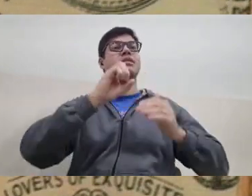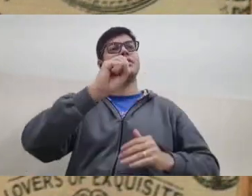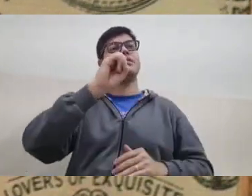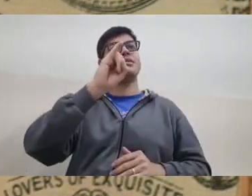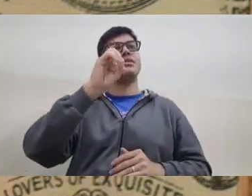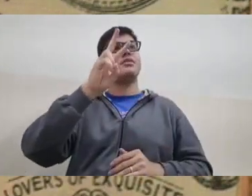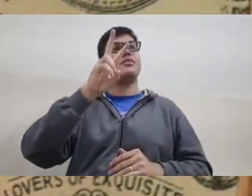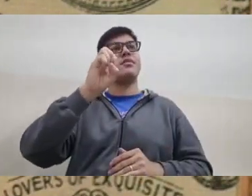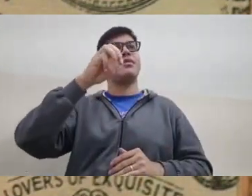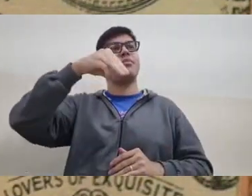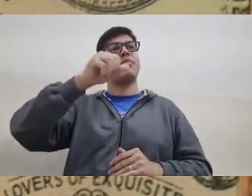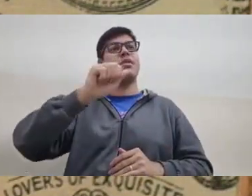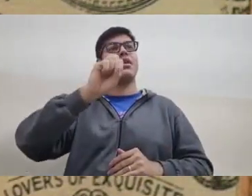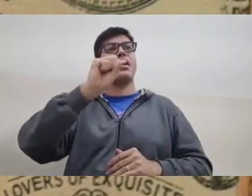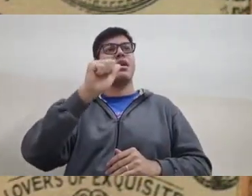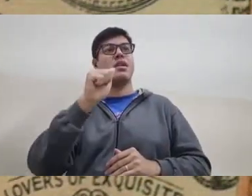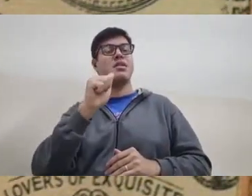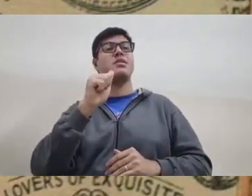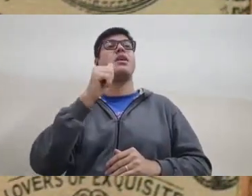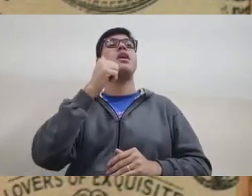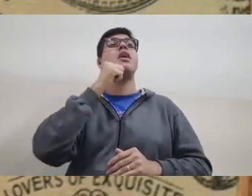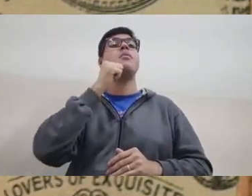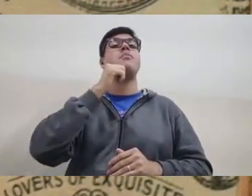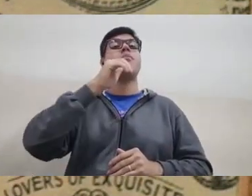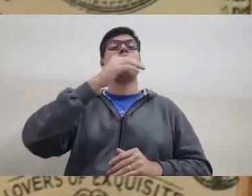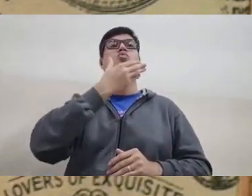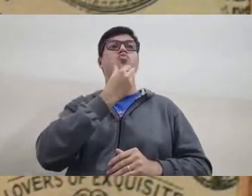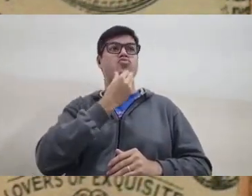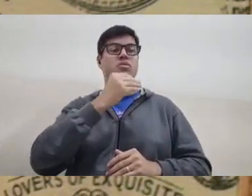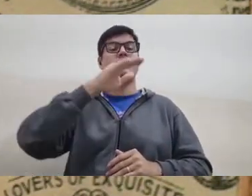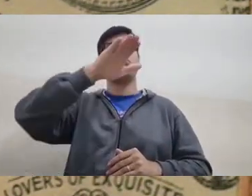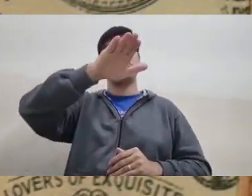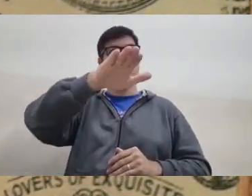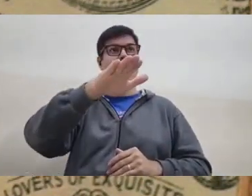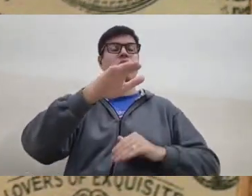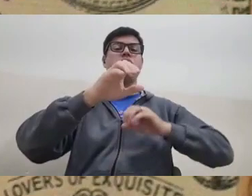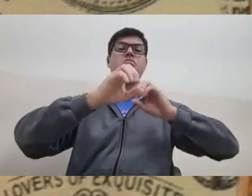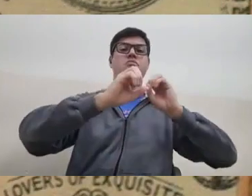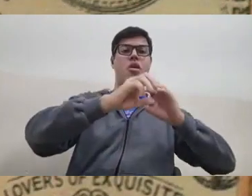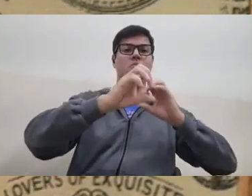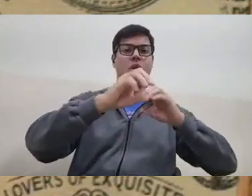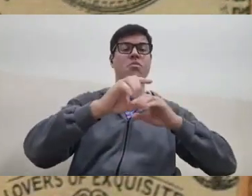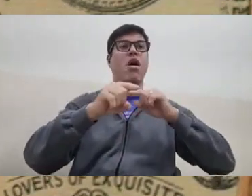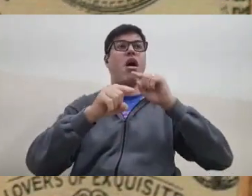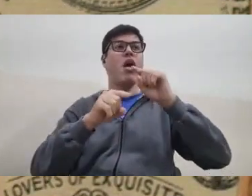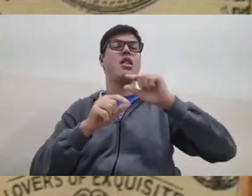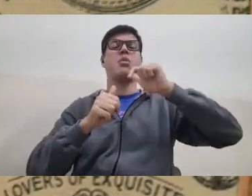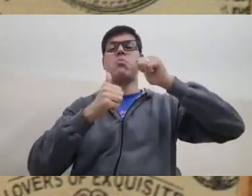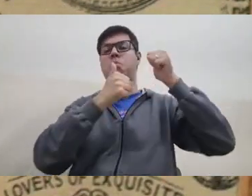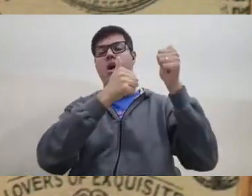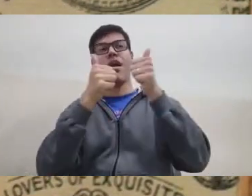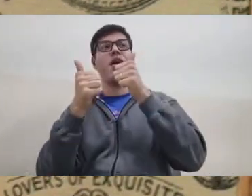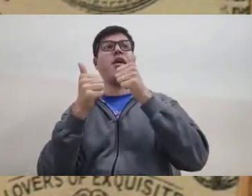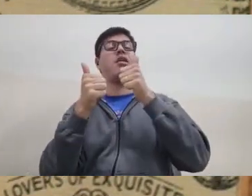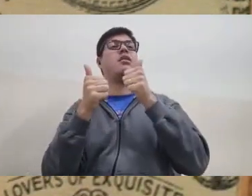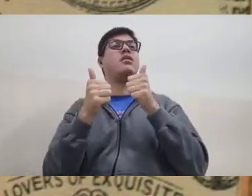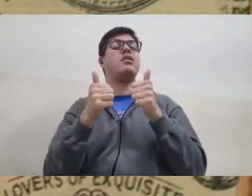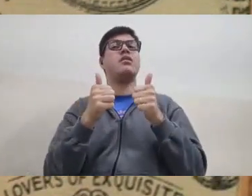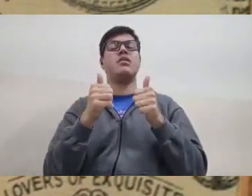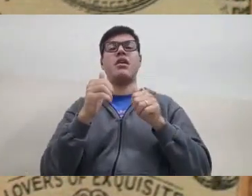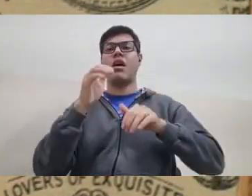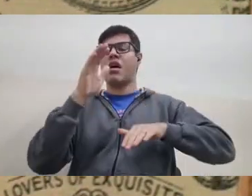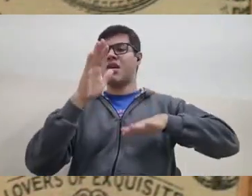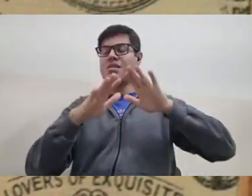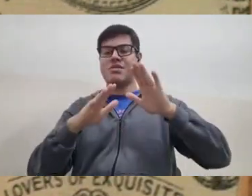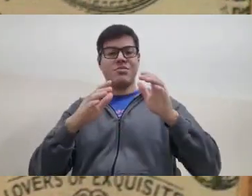isso ele trabalhava lá o menino que estudava bem e a bem tudo corria bem e